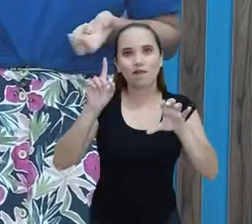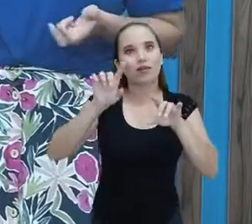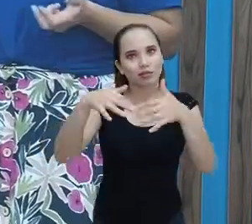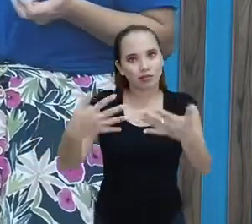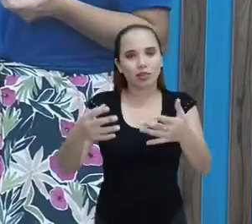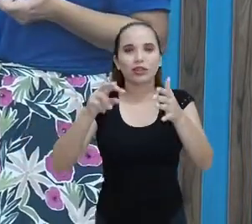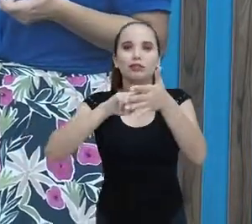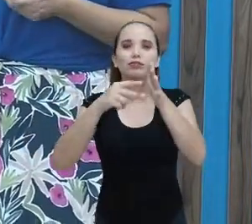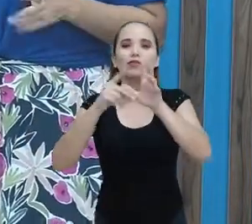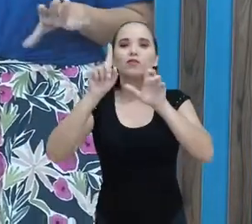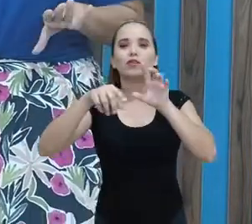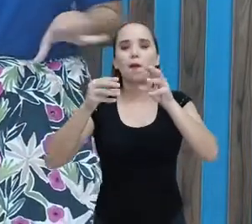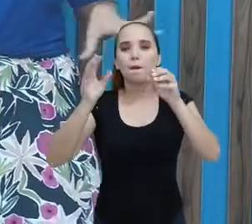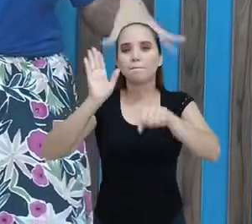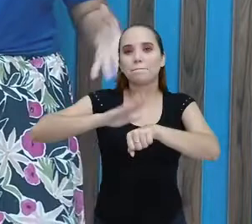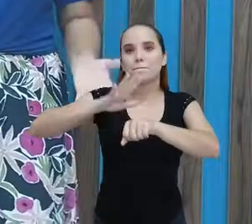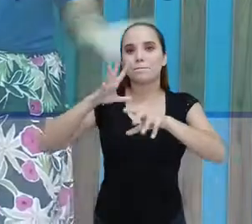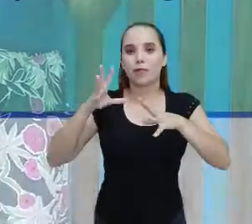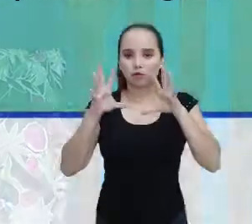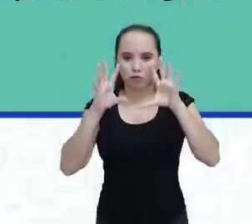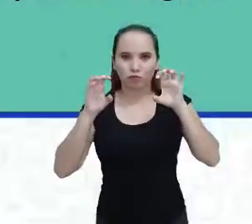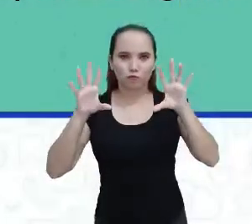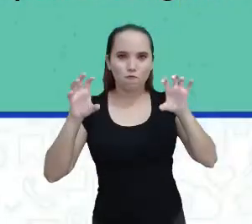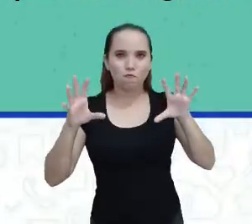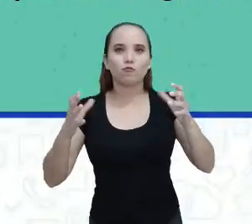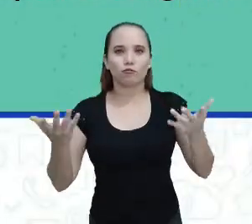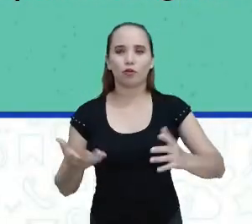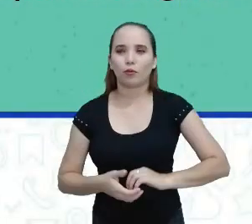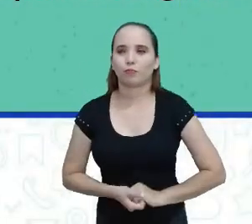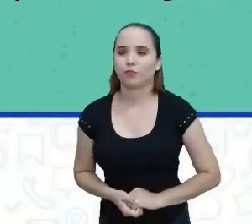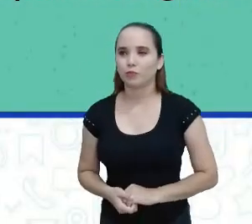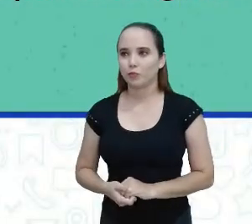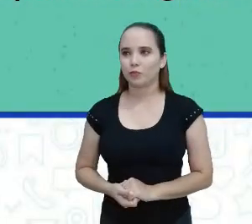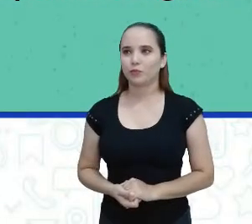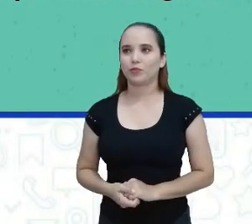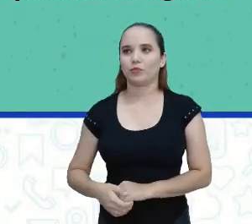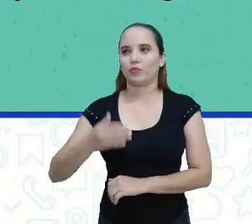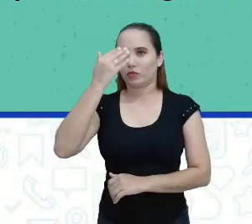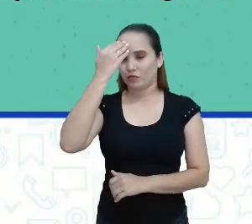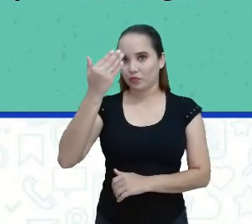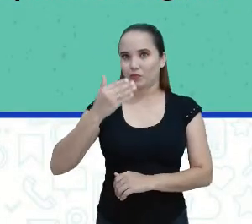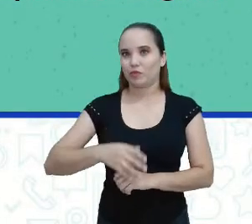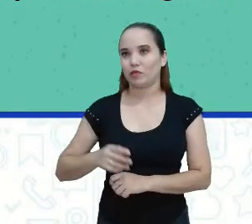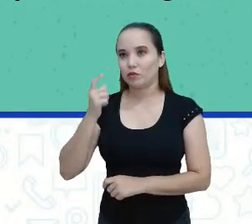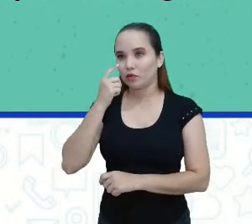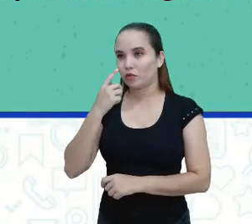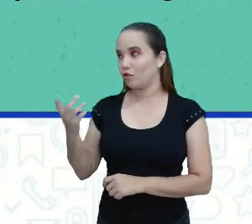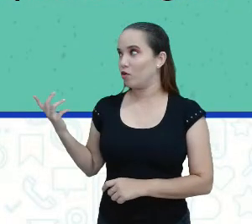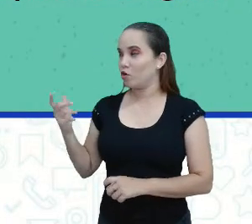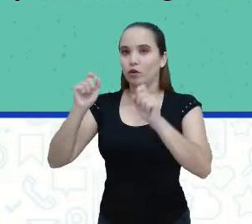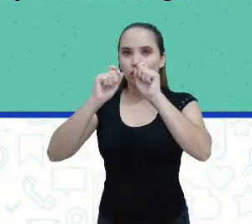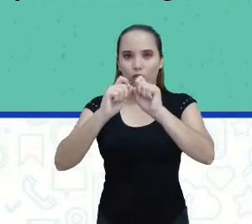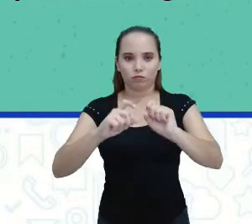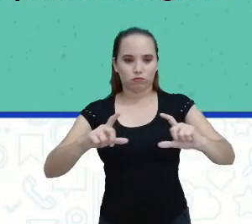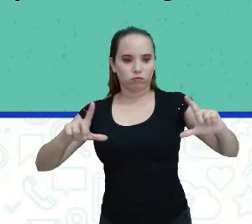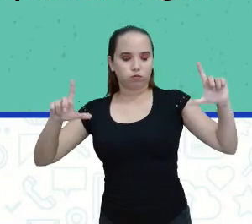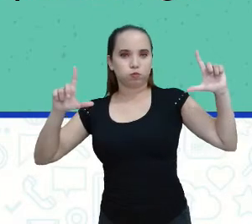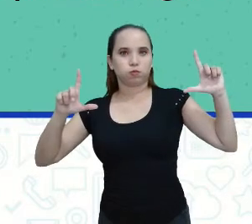otimista, né? Eu destaquei aqui, e eu vou pedir para a gente colocar a tela cheia, obrigada, que é justamente eu